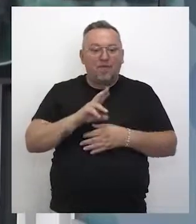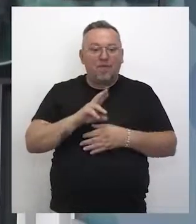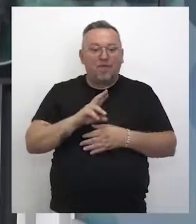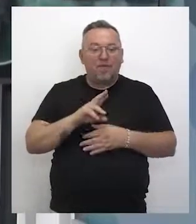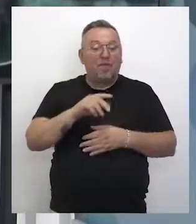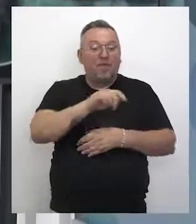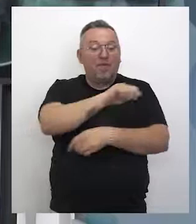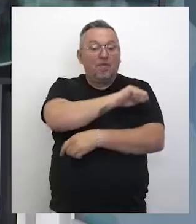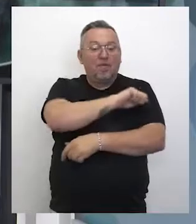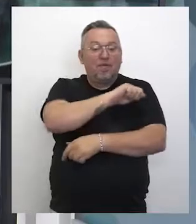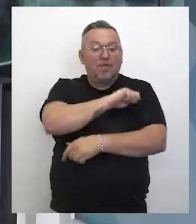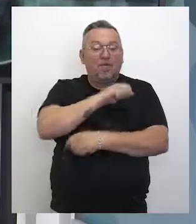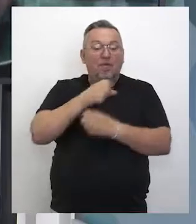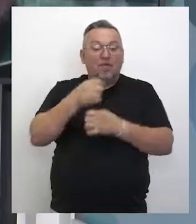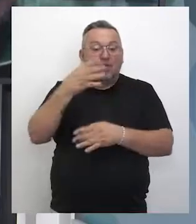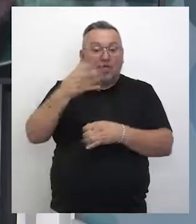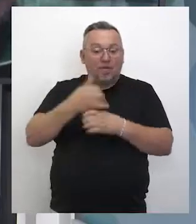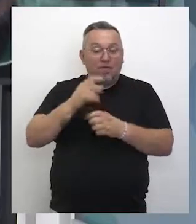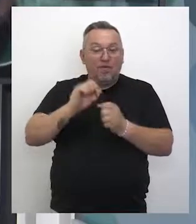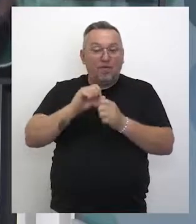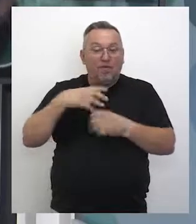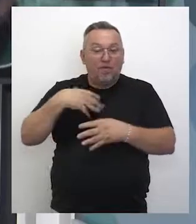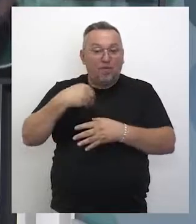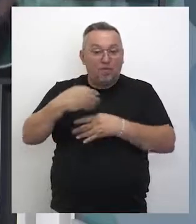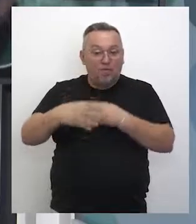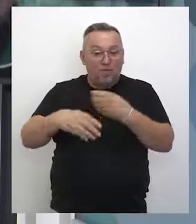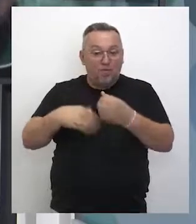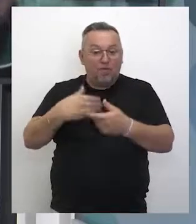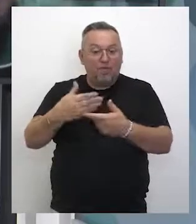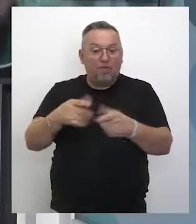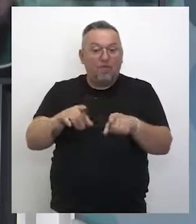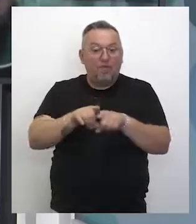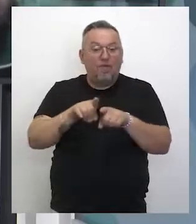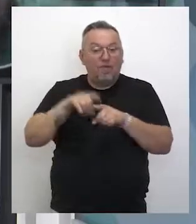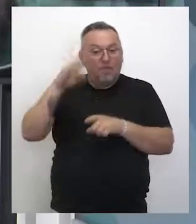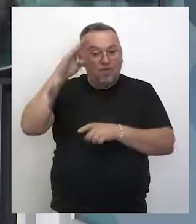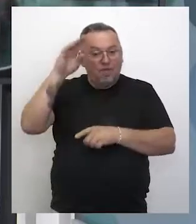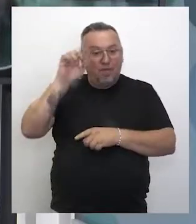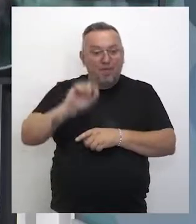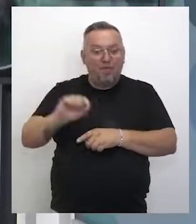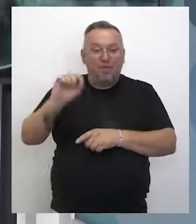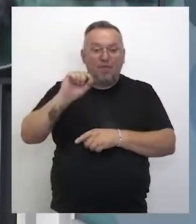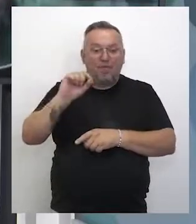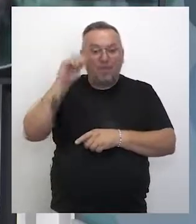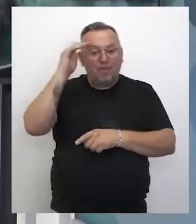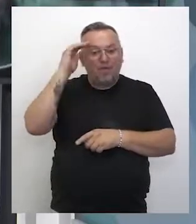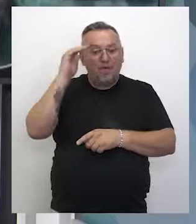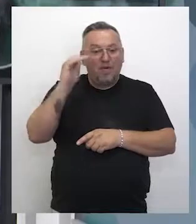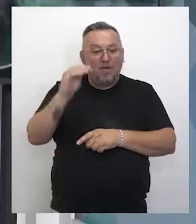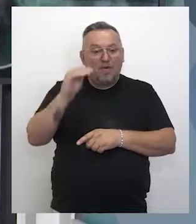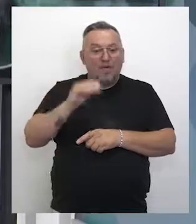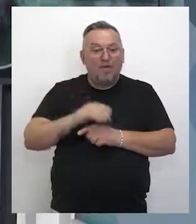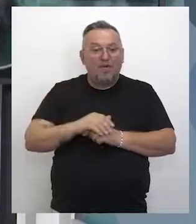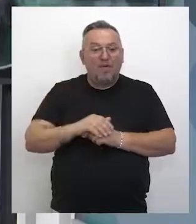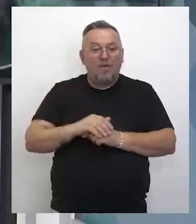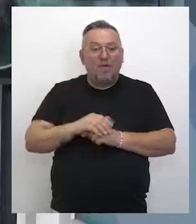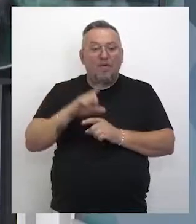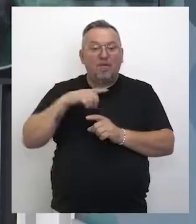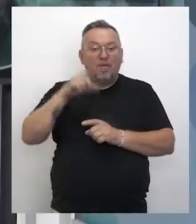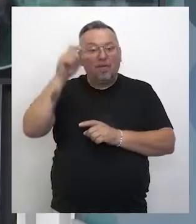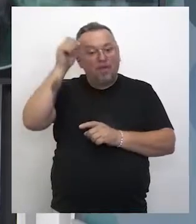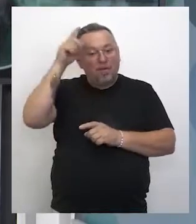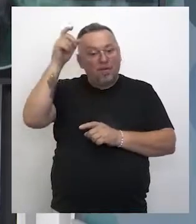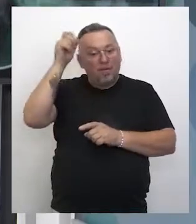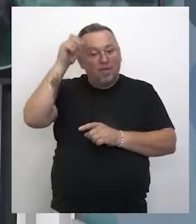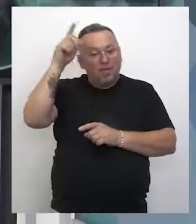dos alunos aí do chat, né? Passa de geração para geração e principalmente respeitar, né, as